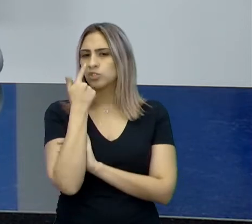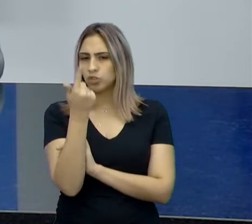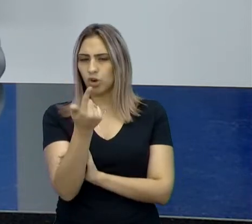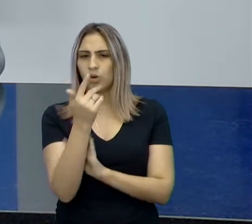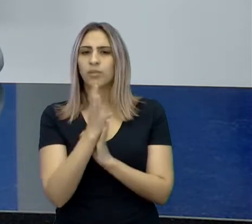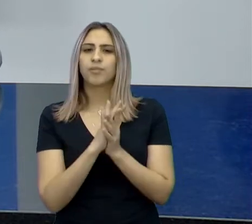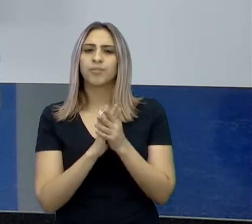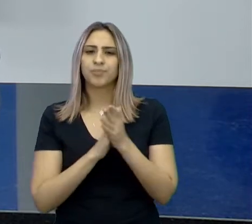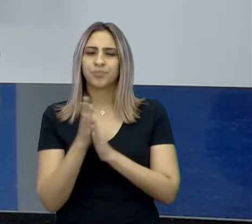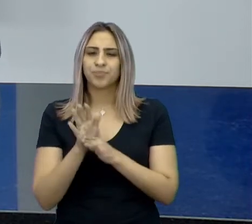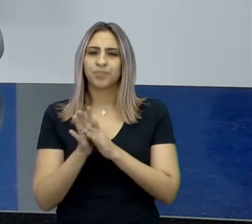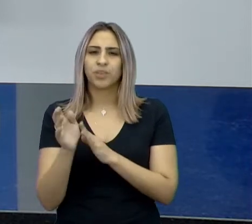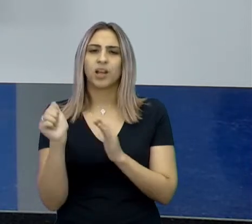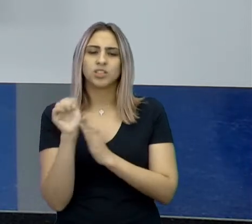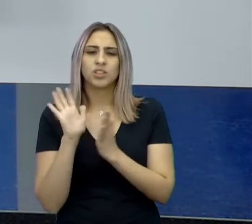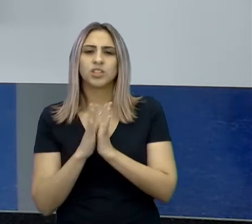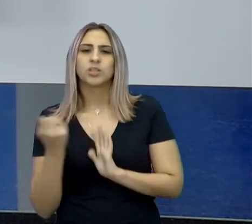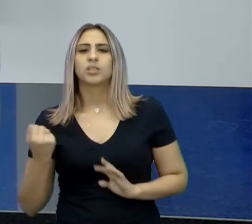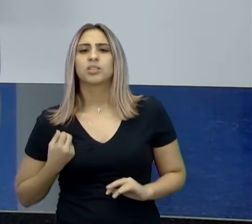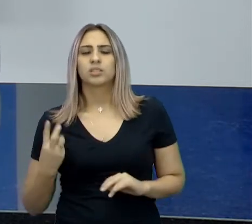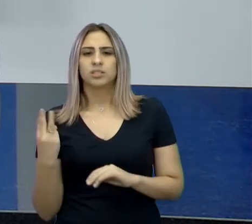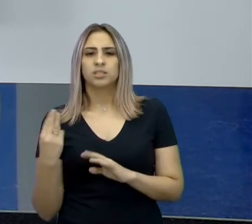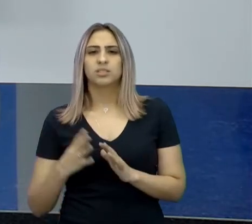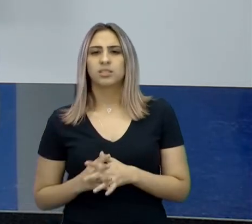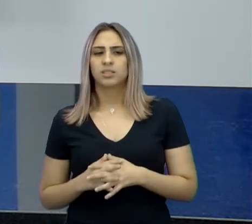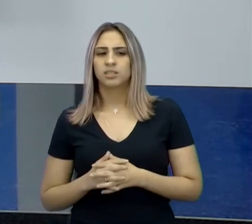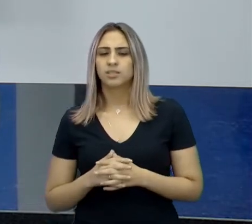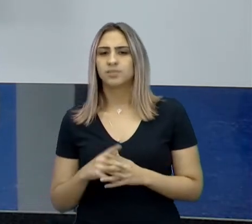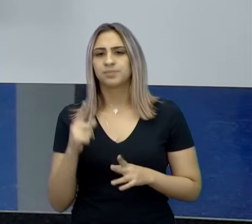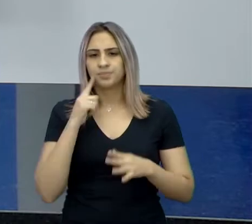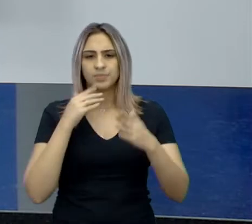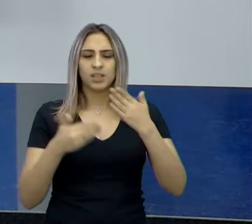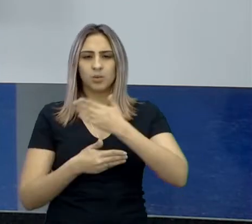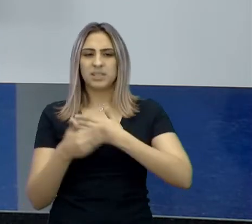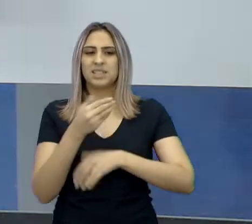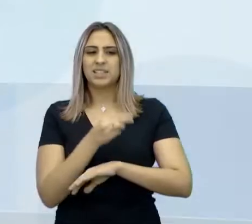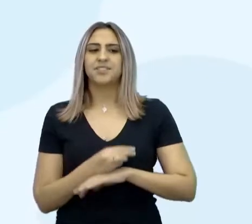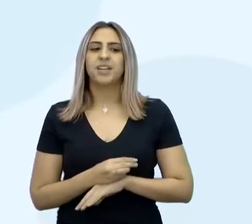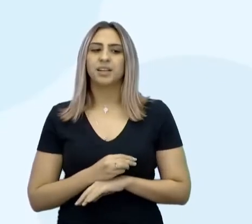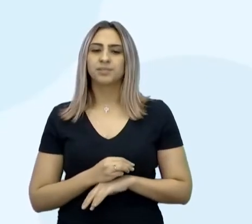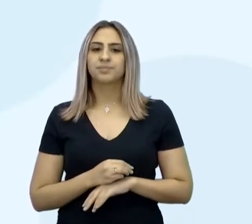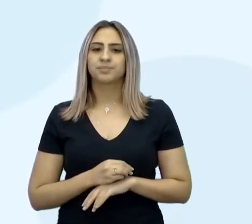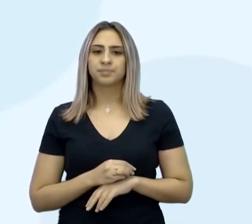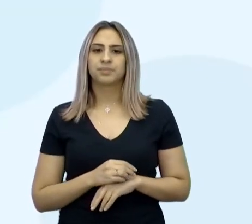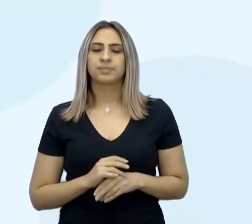Nossa atividade número 3. Vamos lá para a nossa tela mais uma vez. Vamos lá.